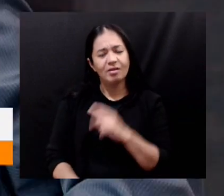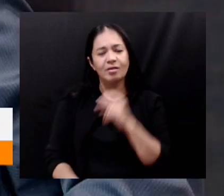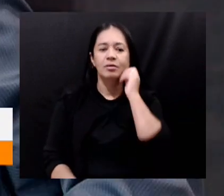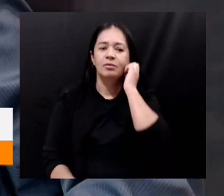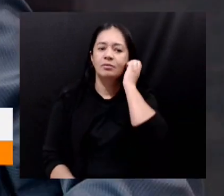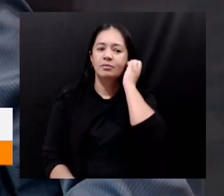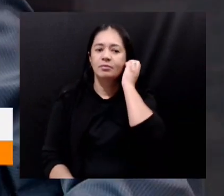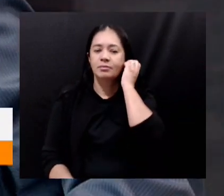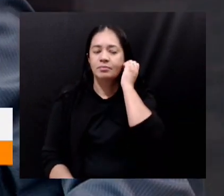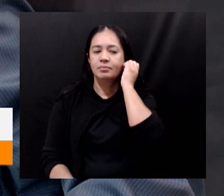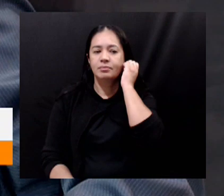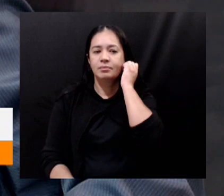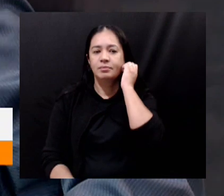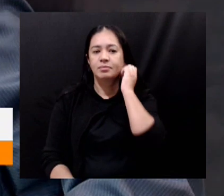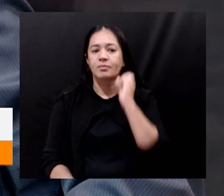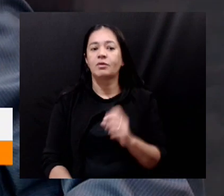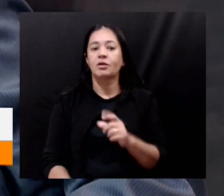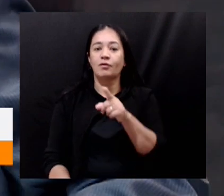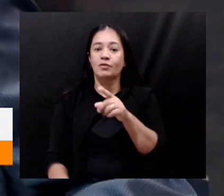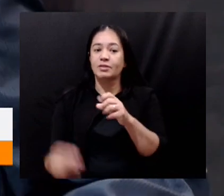pode casar com um italiano ou com uma italiana.